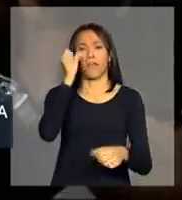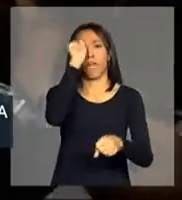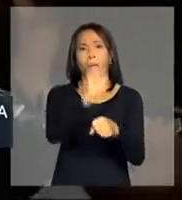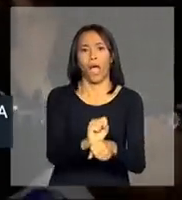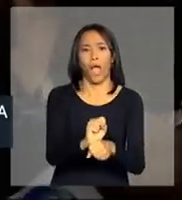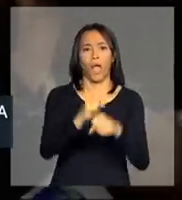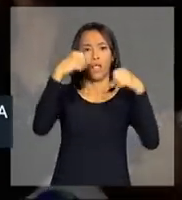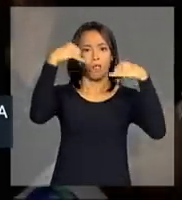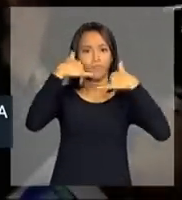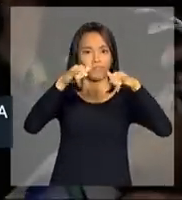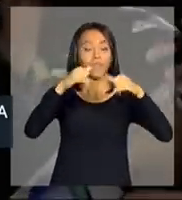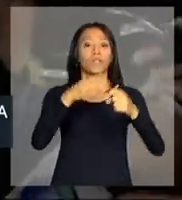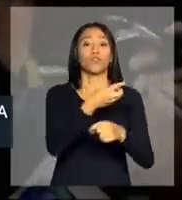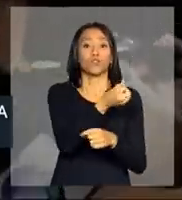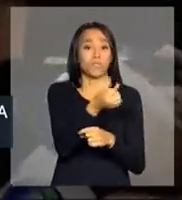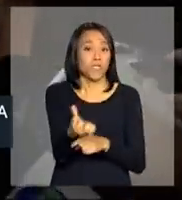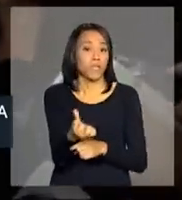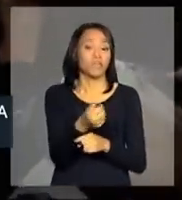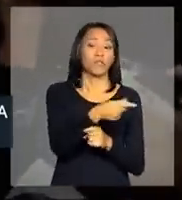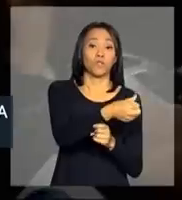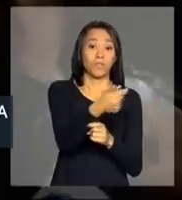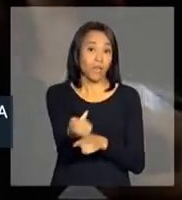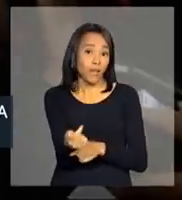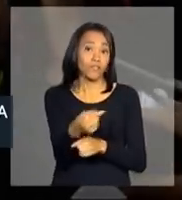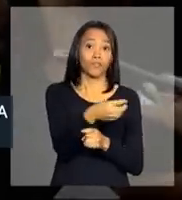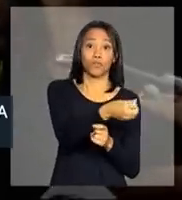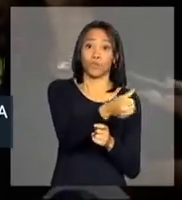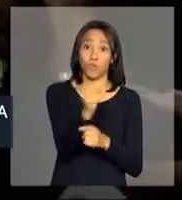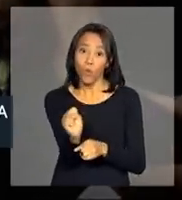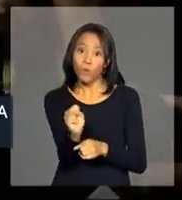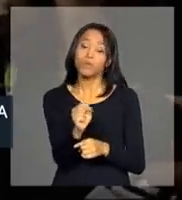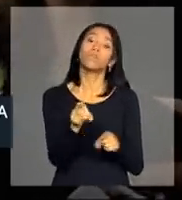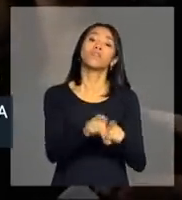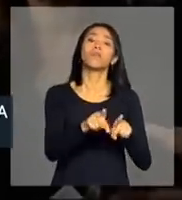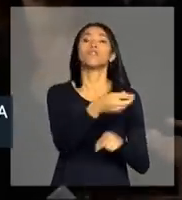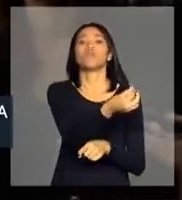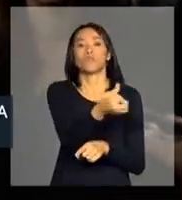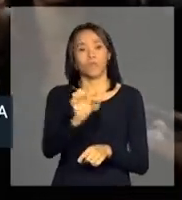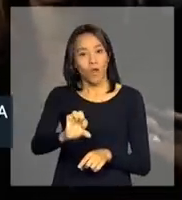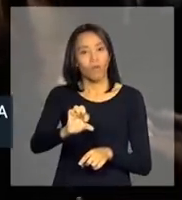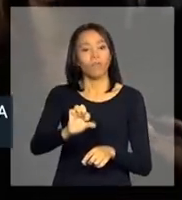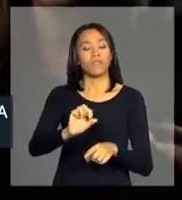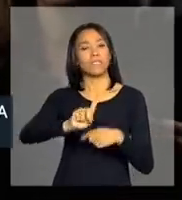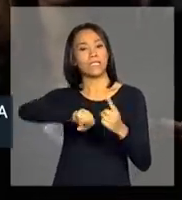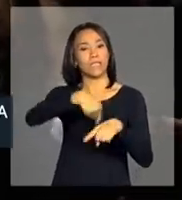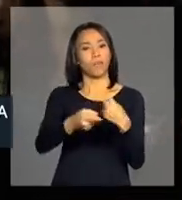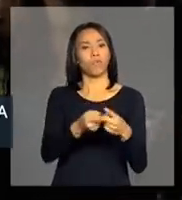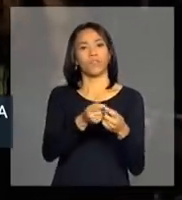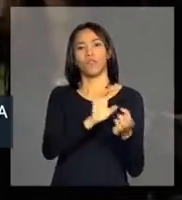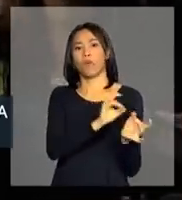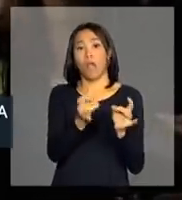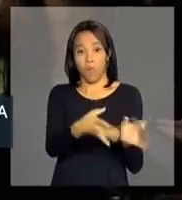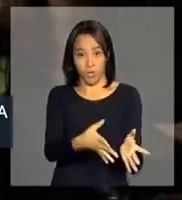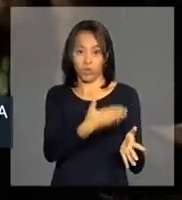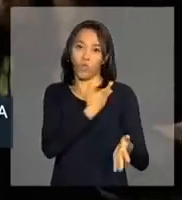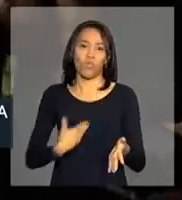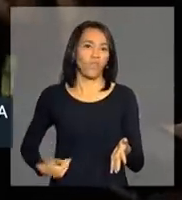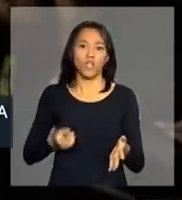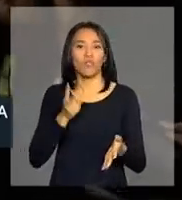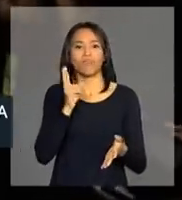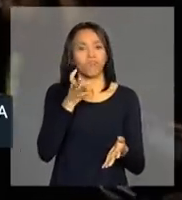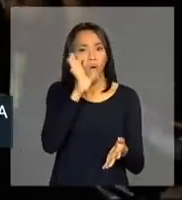em 2006, 2007, 2008 e 2009. Depois eu saí do governo, não acompanhei